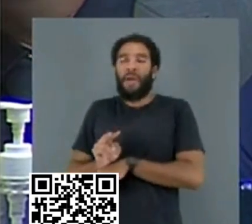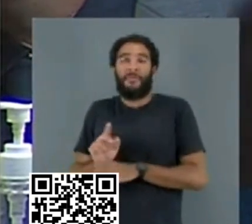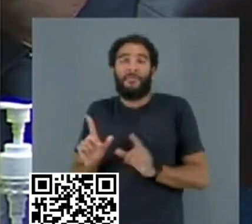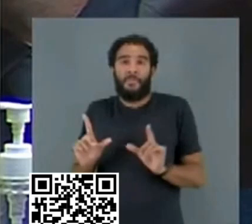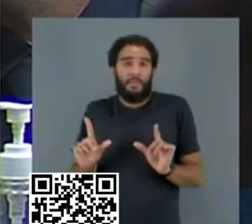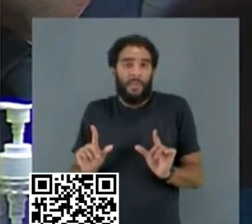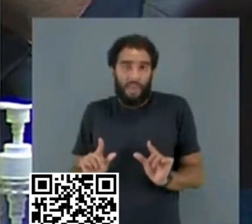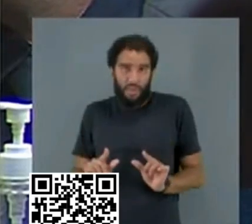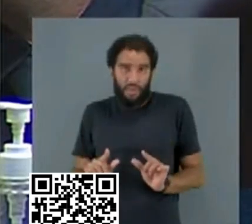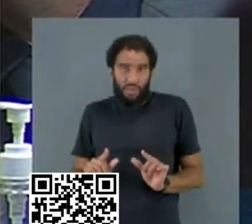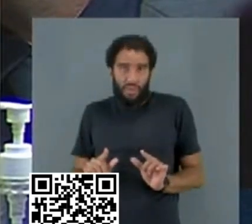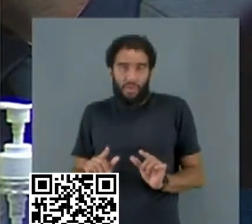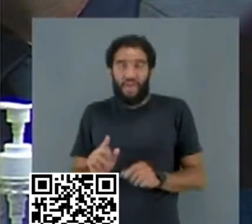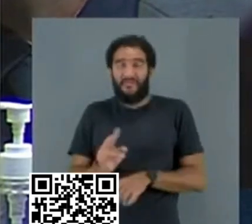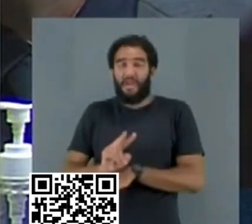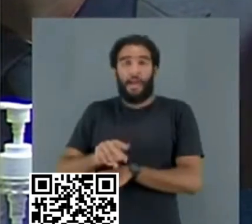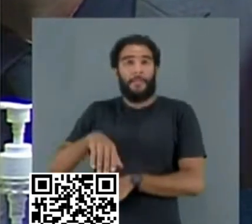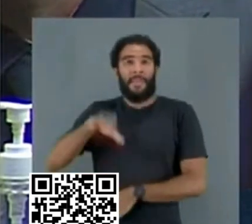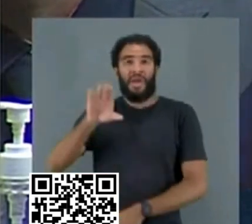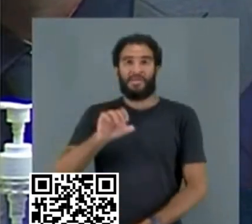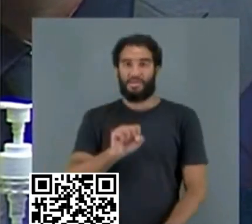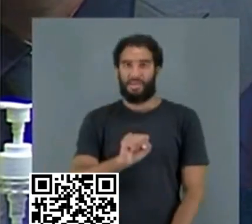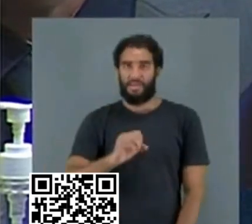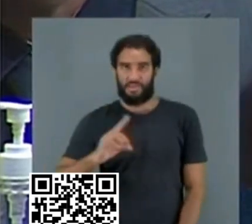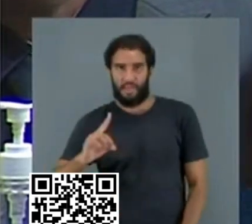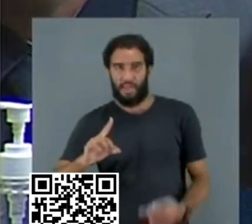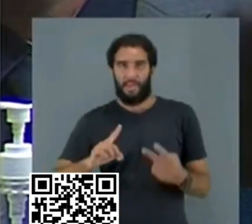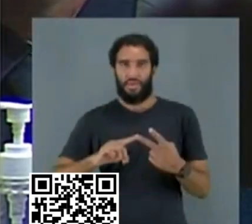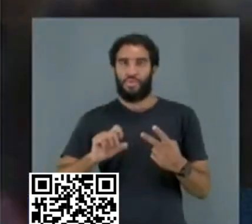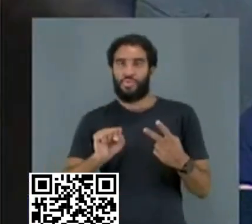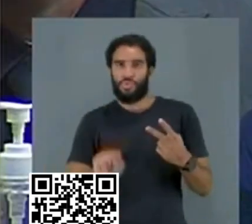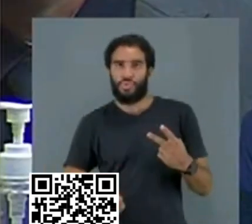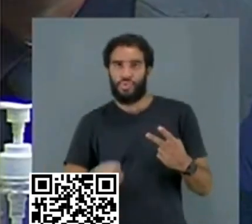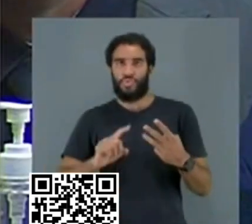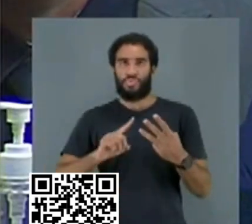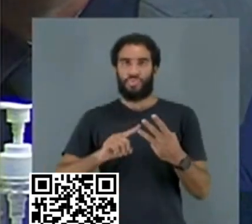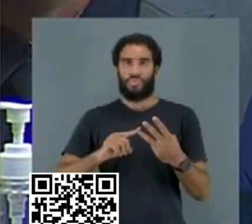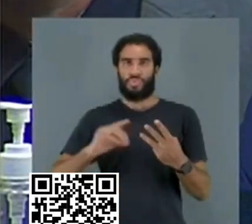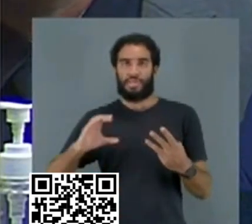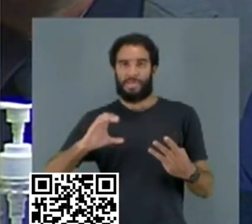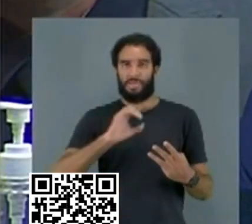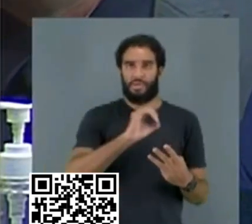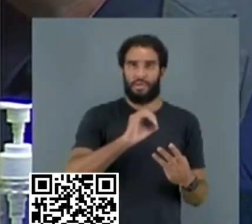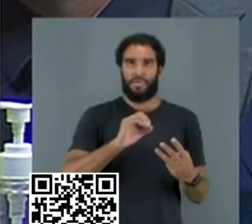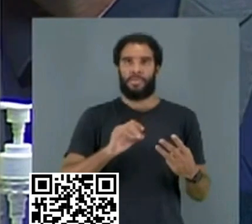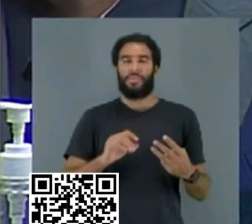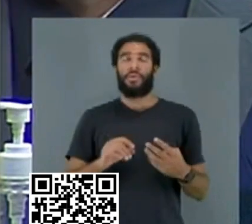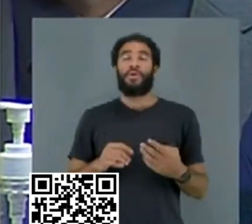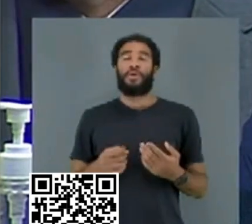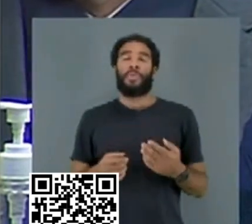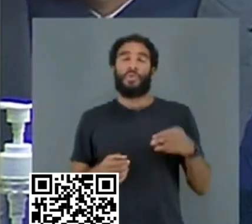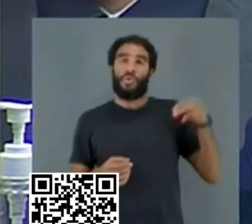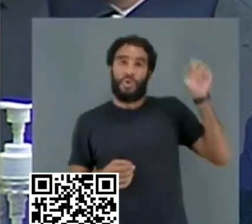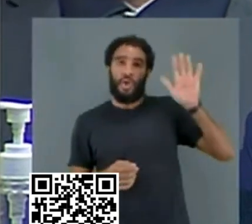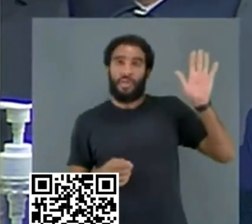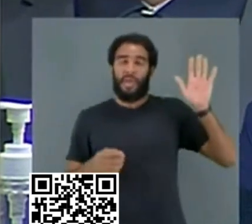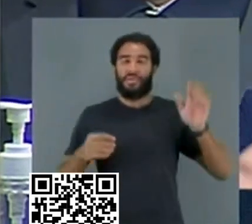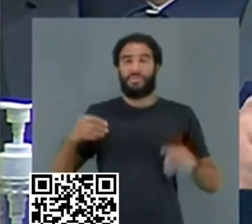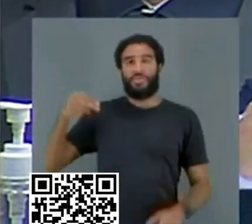mais se fiscalizou foi no Sudeste, depois no Sul, no Centro-Oeste, e o Nordeste, empatado com o Norte, ficou em 4ª